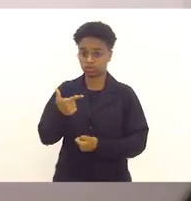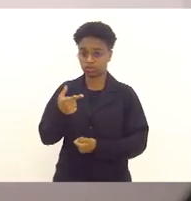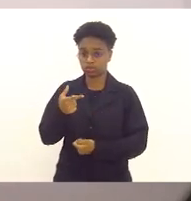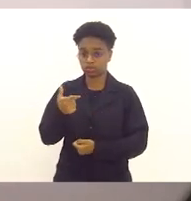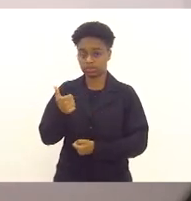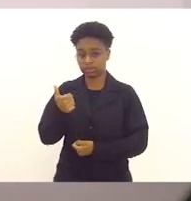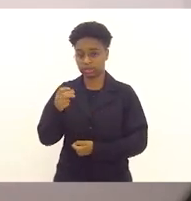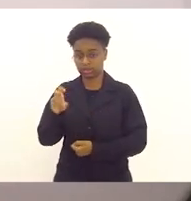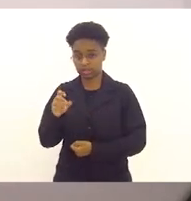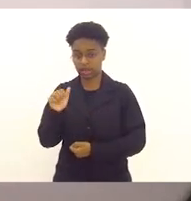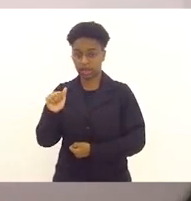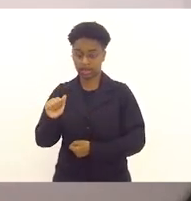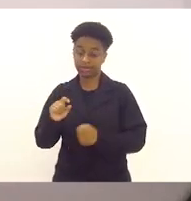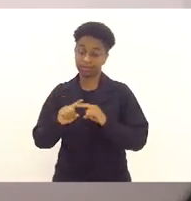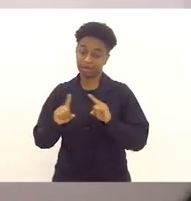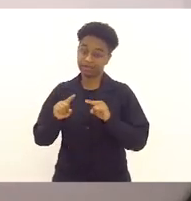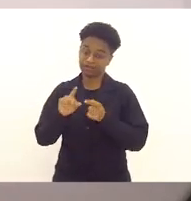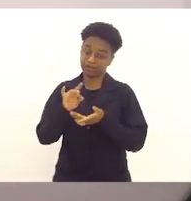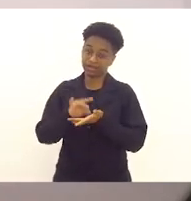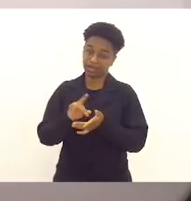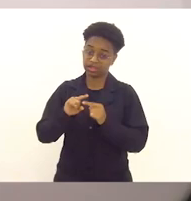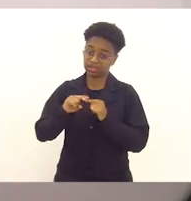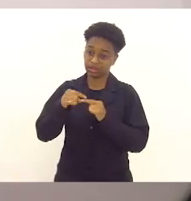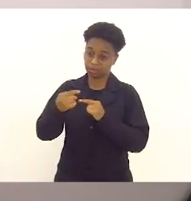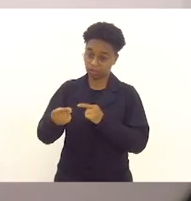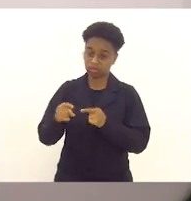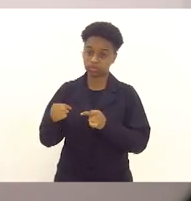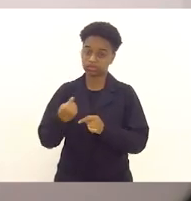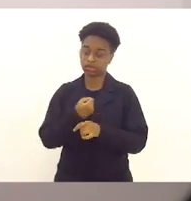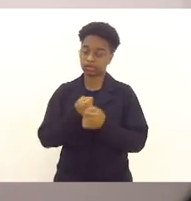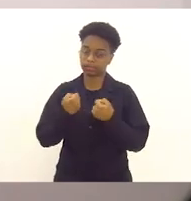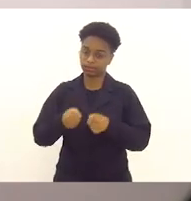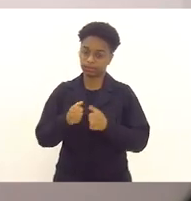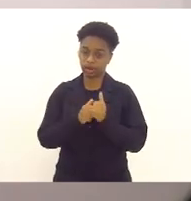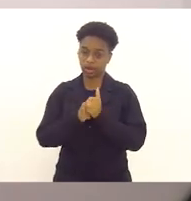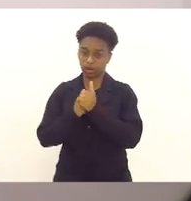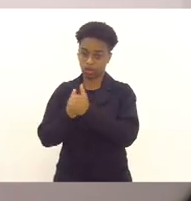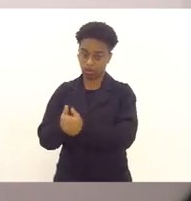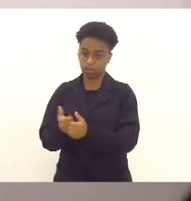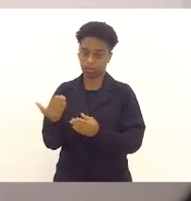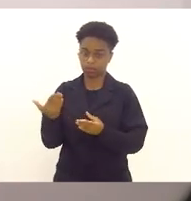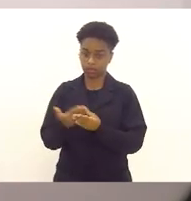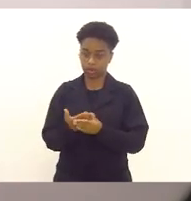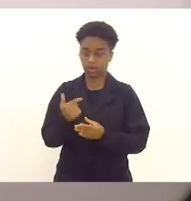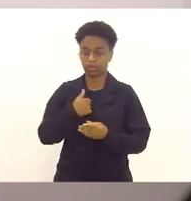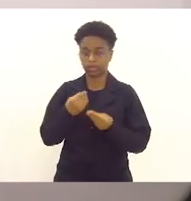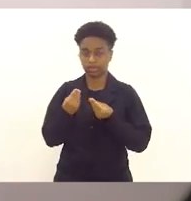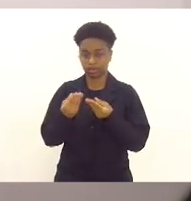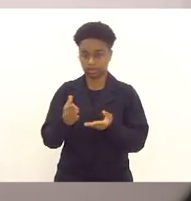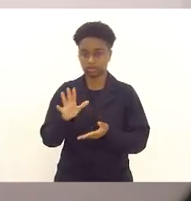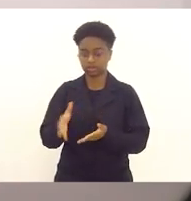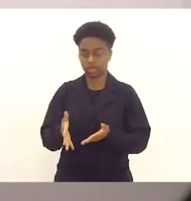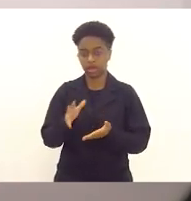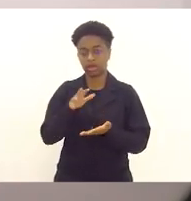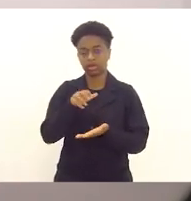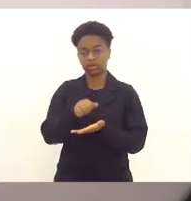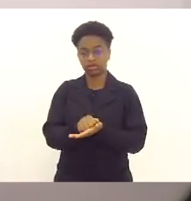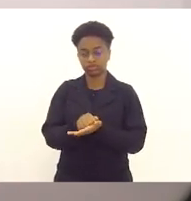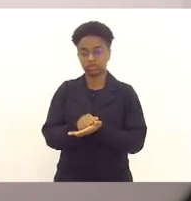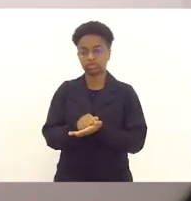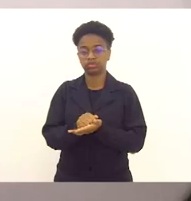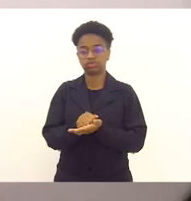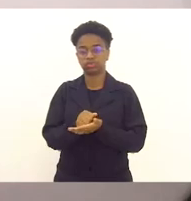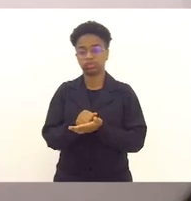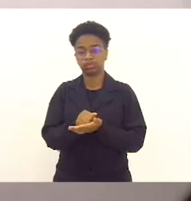que sai do nudem realmente a gente tem que acompanhar esse processo já passei o Ro para Tatiana que eu tenho aqui nos meus anotações